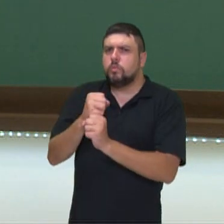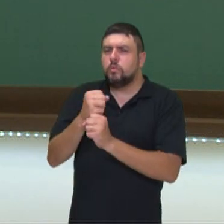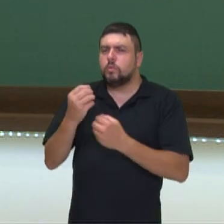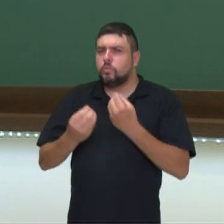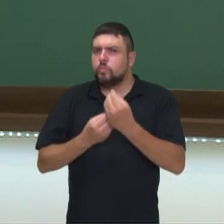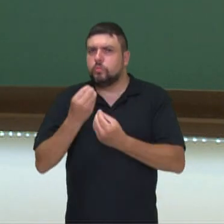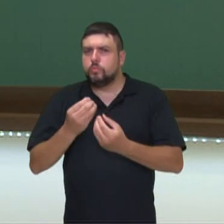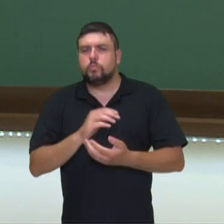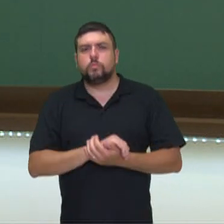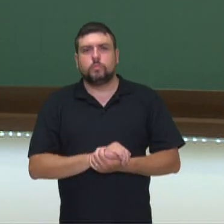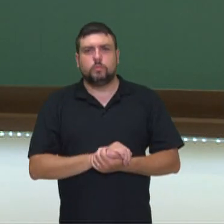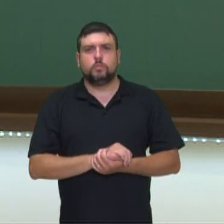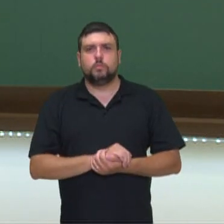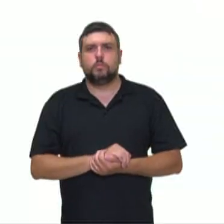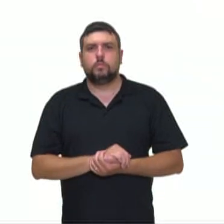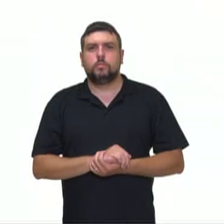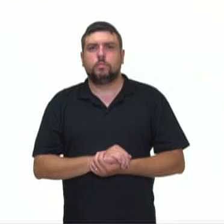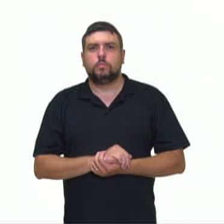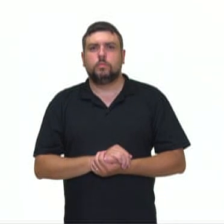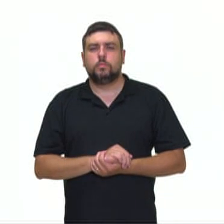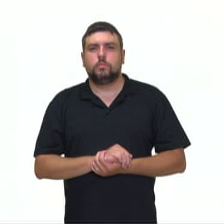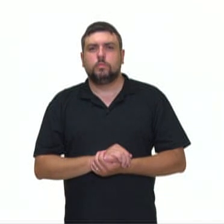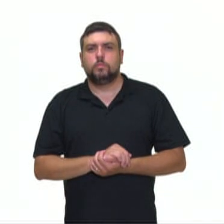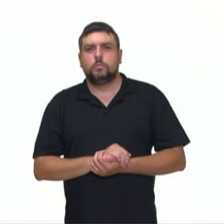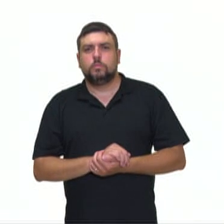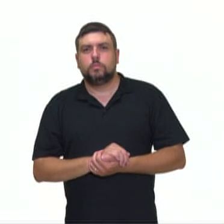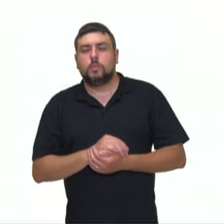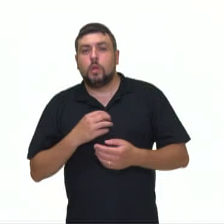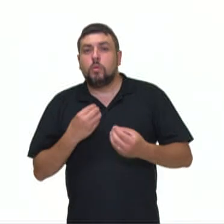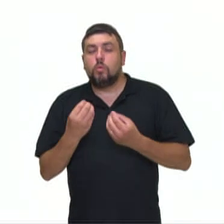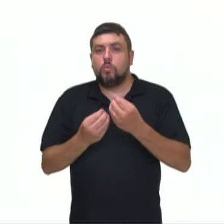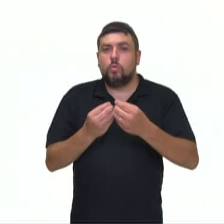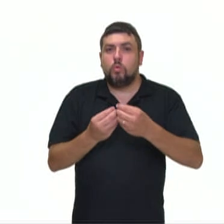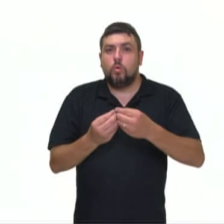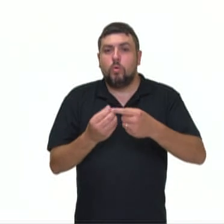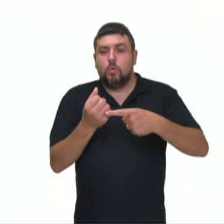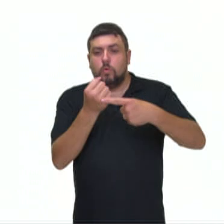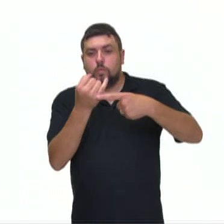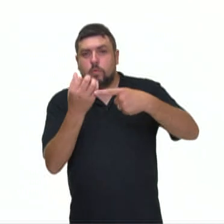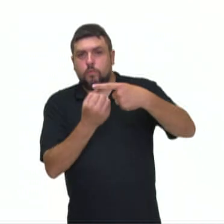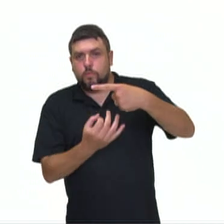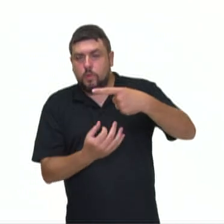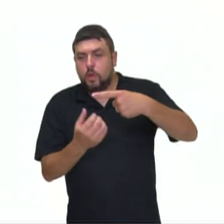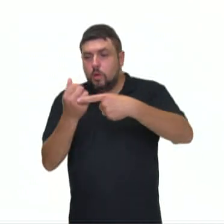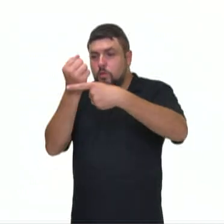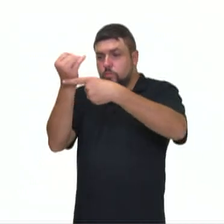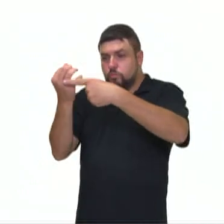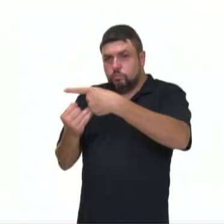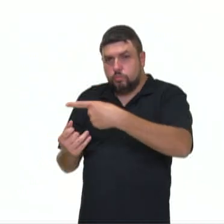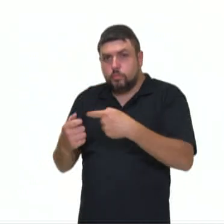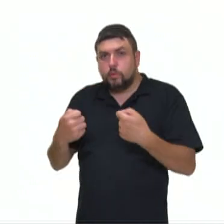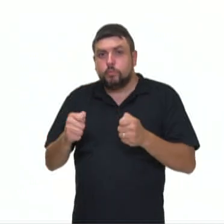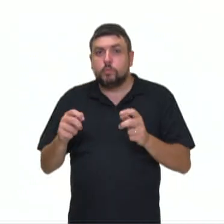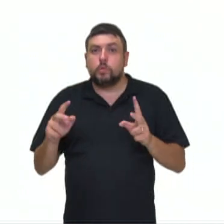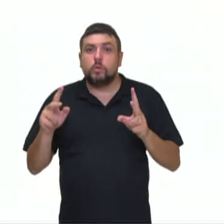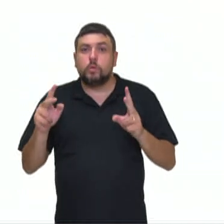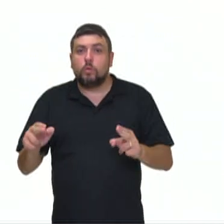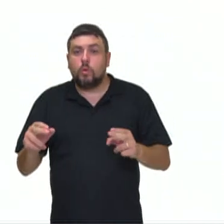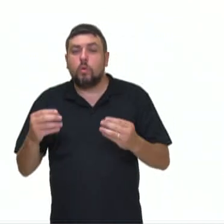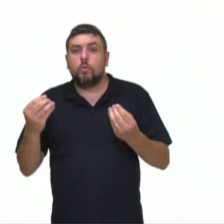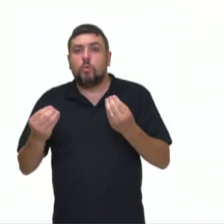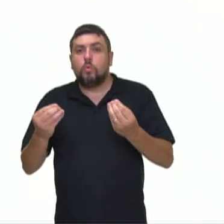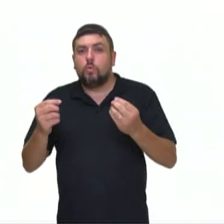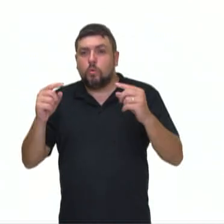relembrada então. Na forma fracionária, nós igualamos os denominadores e efetuamos a operação aonde?